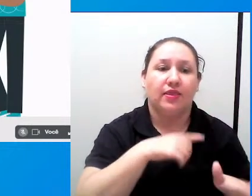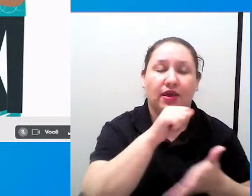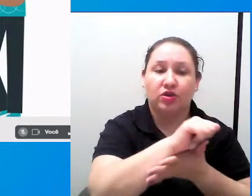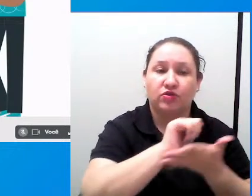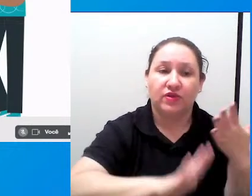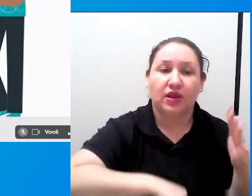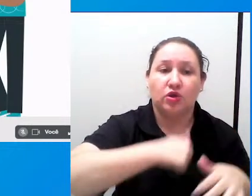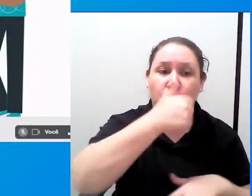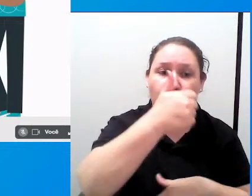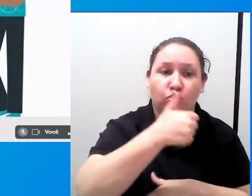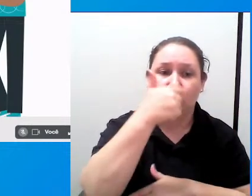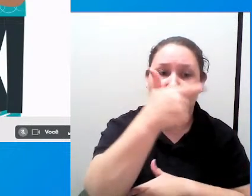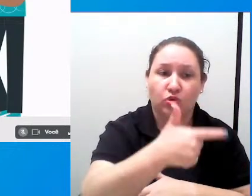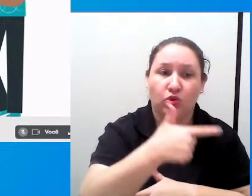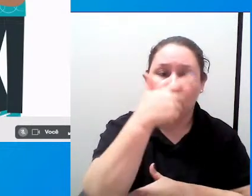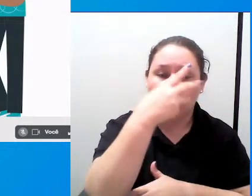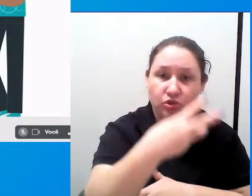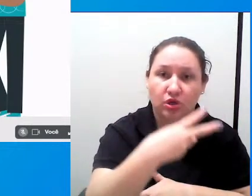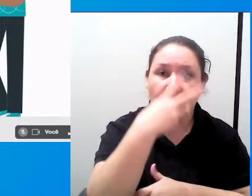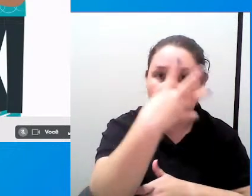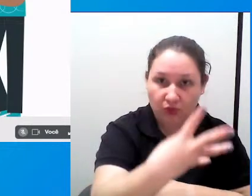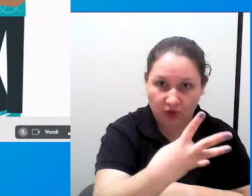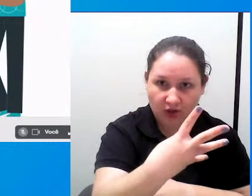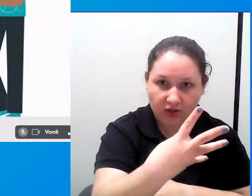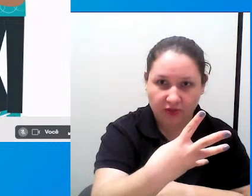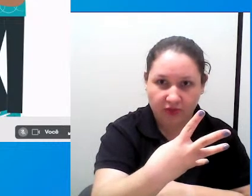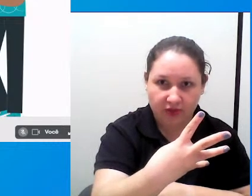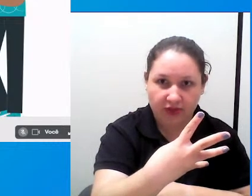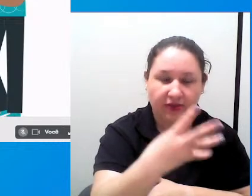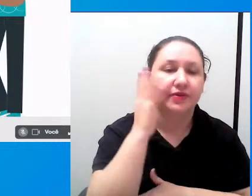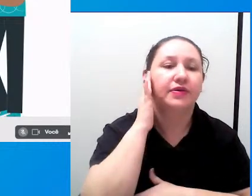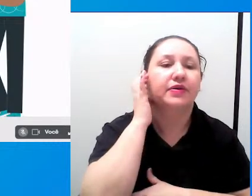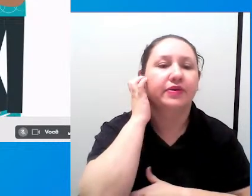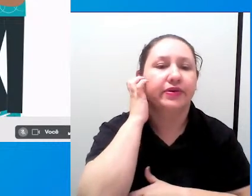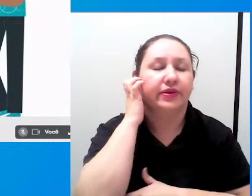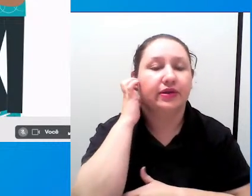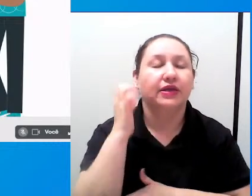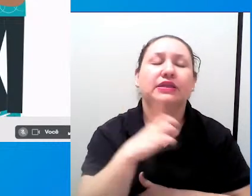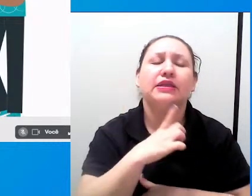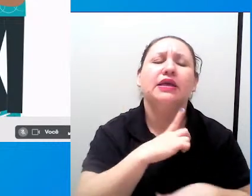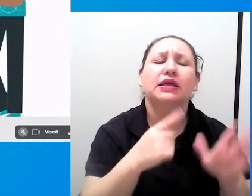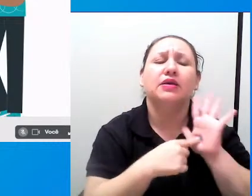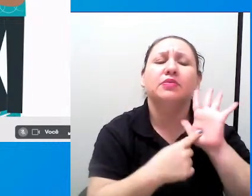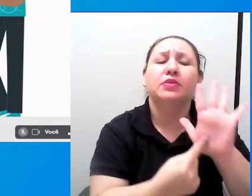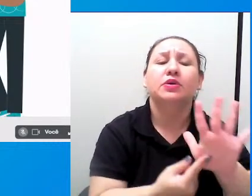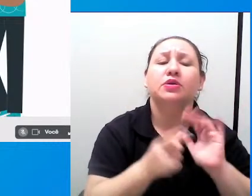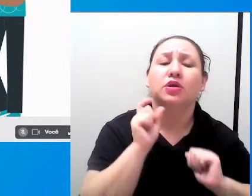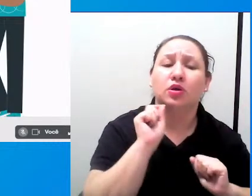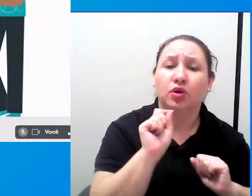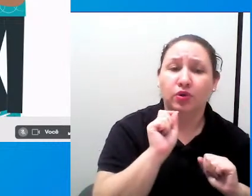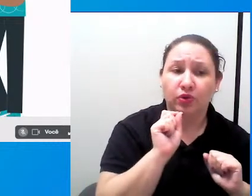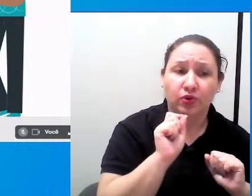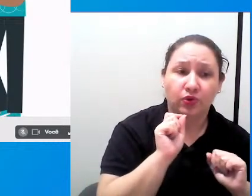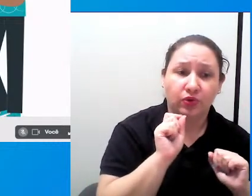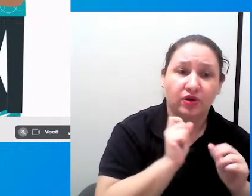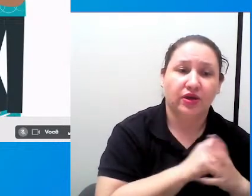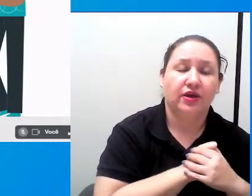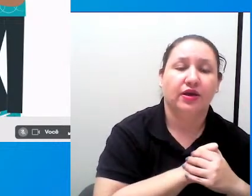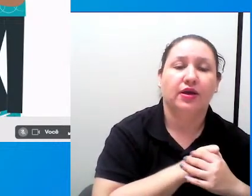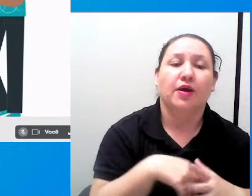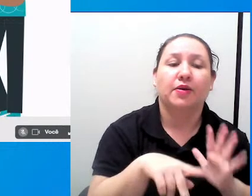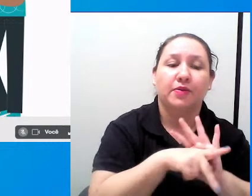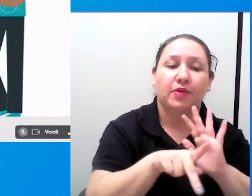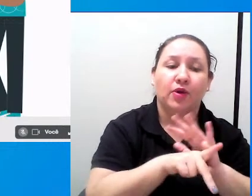4. Essas atividades de extensão 1, 2, 3 e 4, elas aparecem distribuídas no currículo dos estudantes